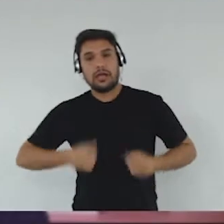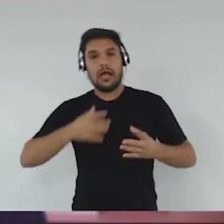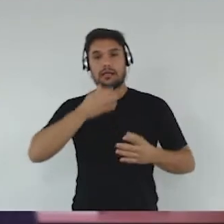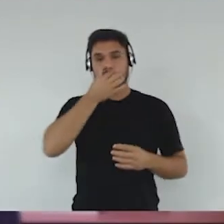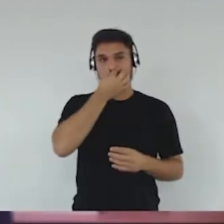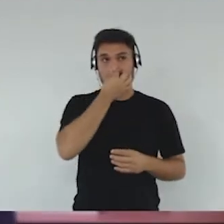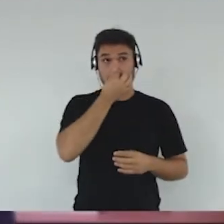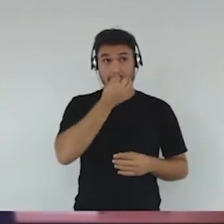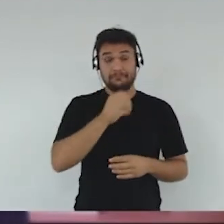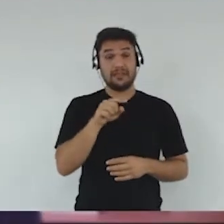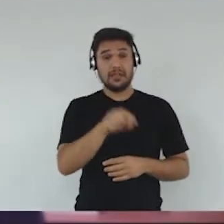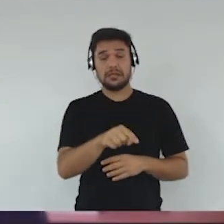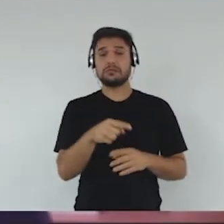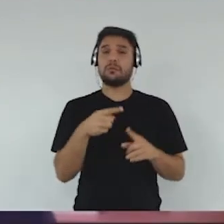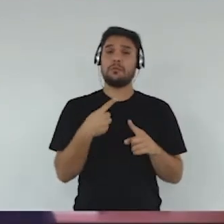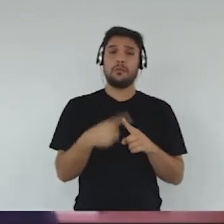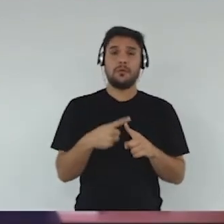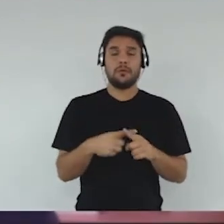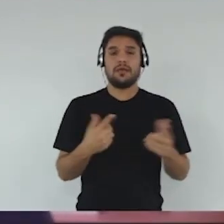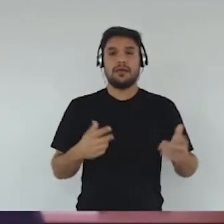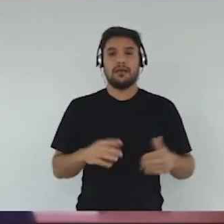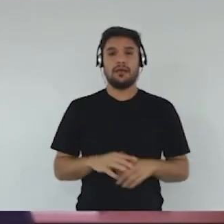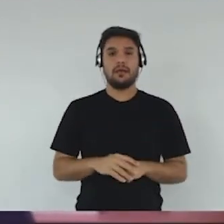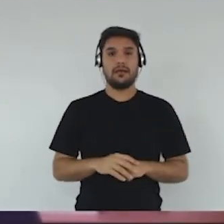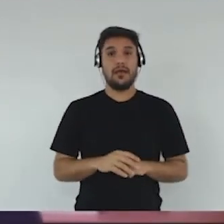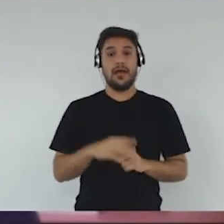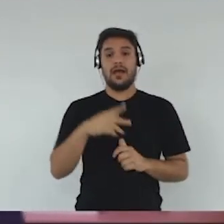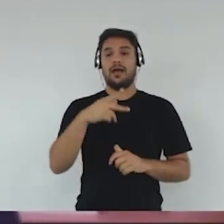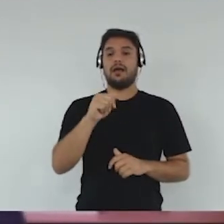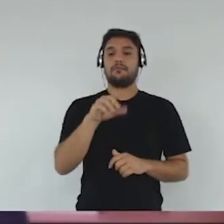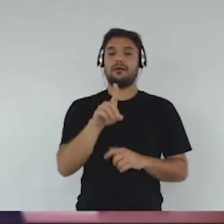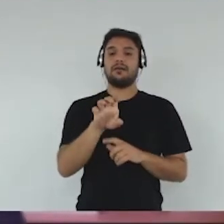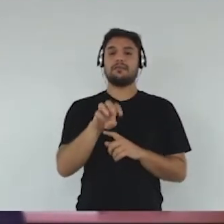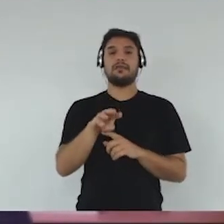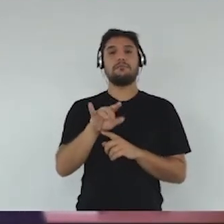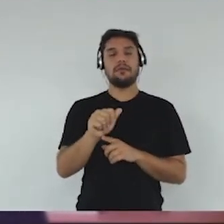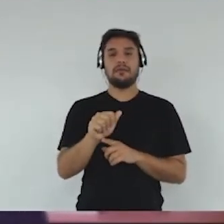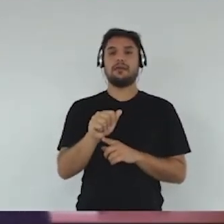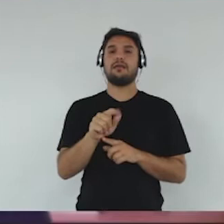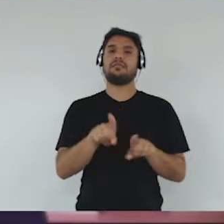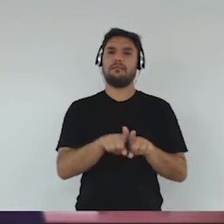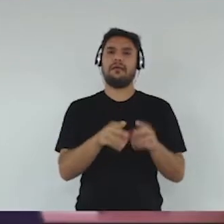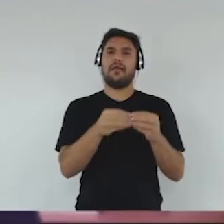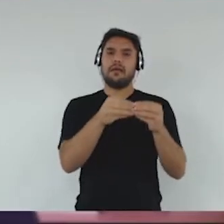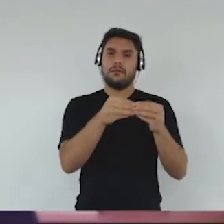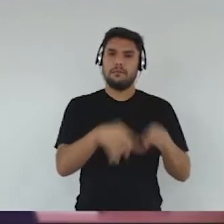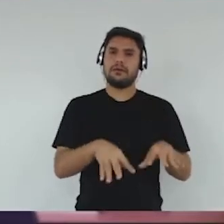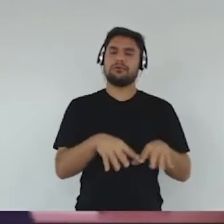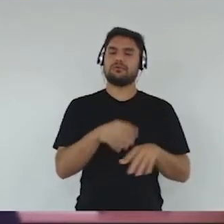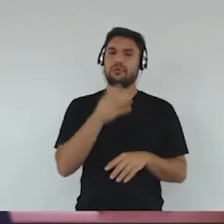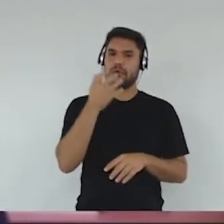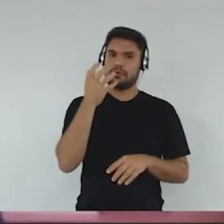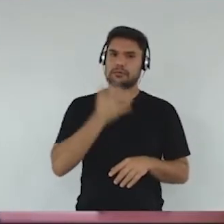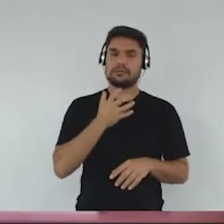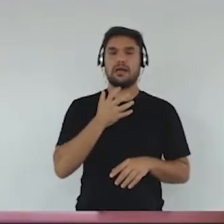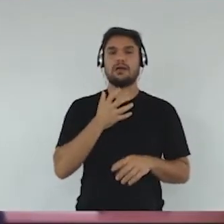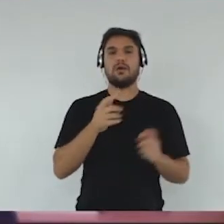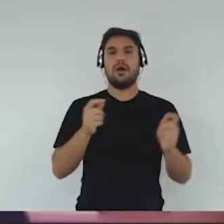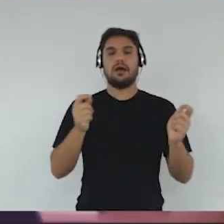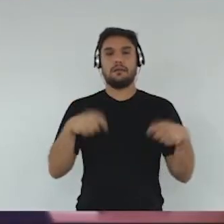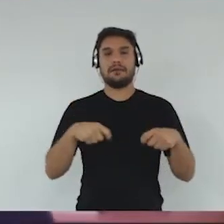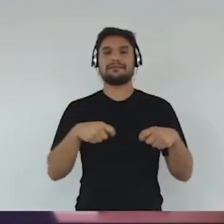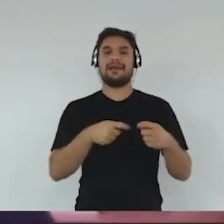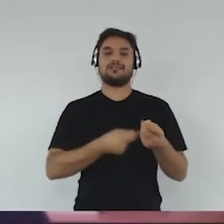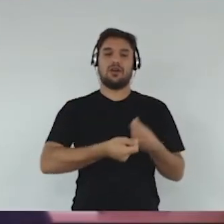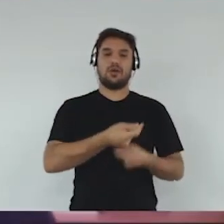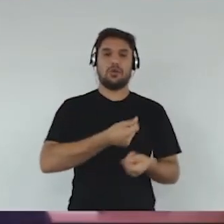arbitrais. Isso porque é inequívoco que a pandemia afetou de forma significativa a capacidade